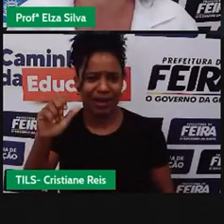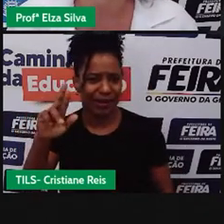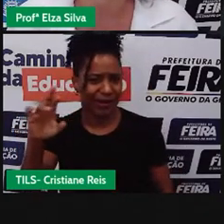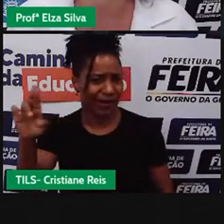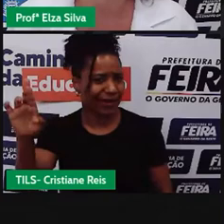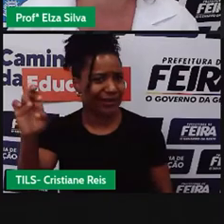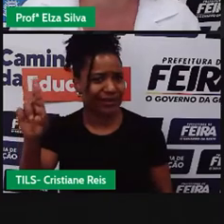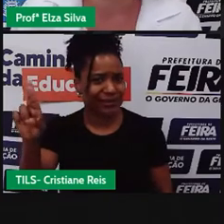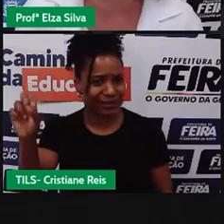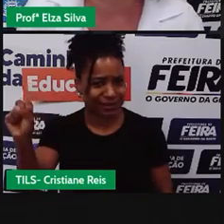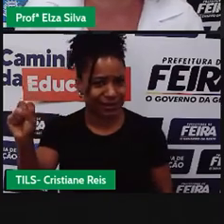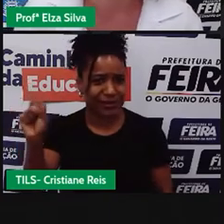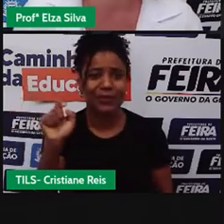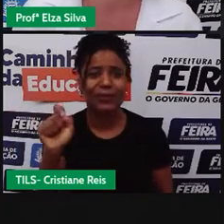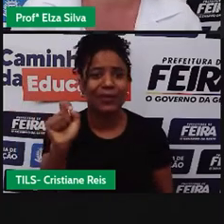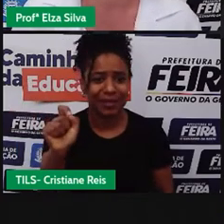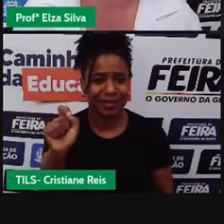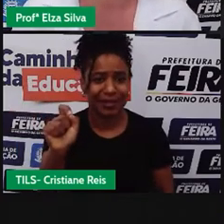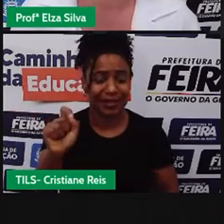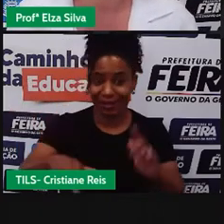carreiras.